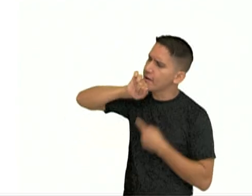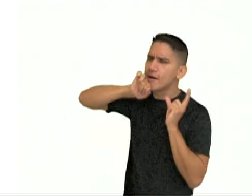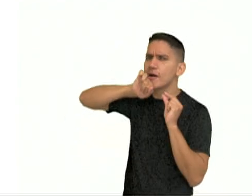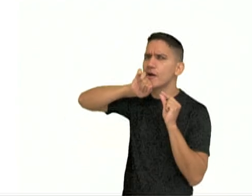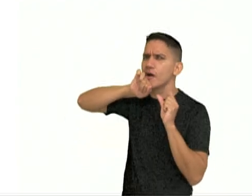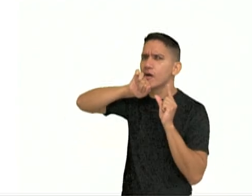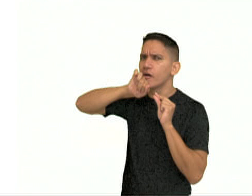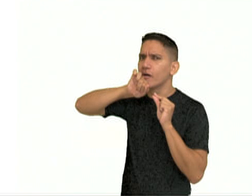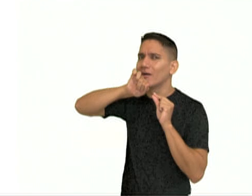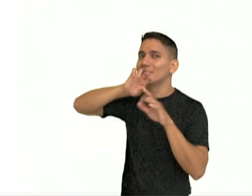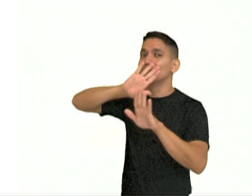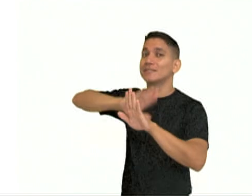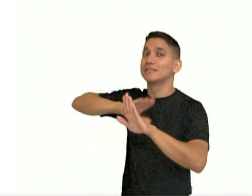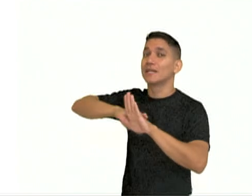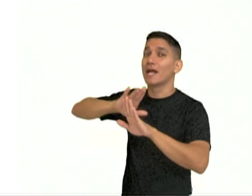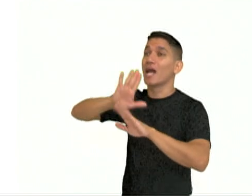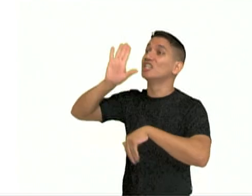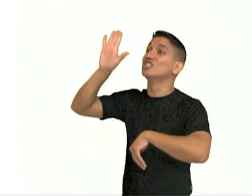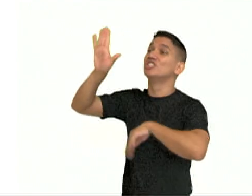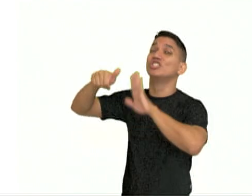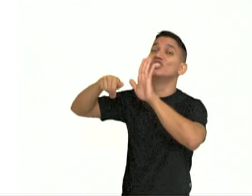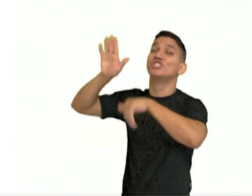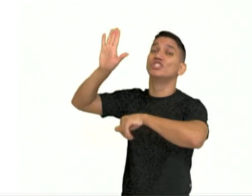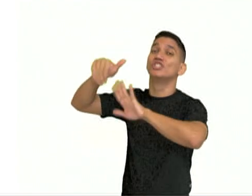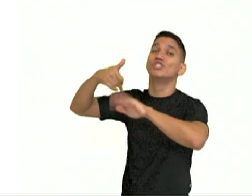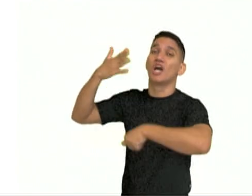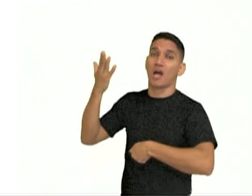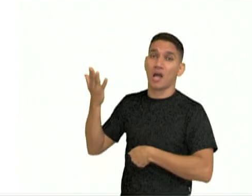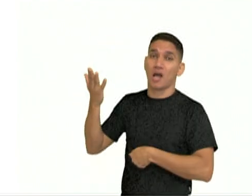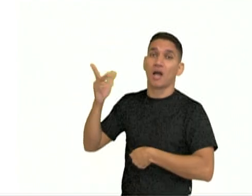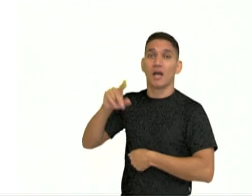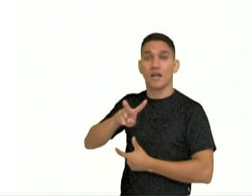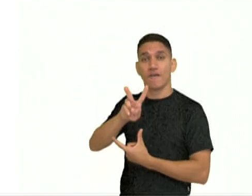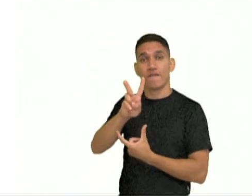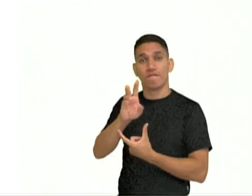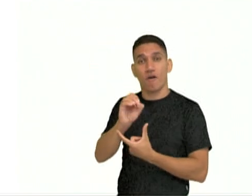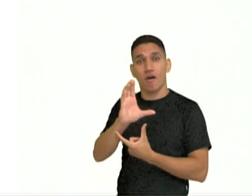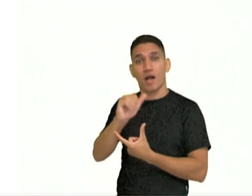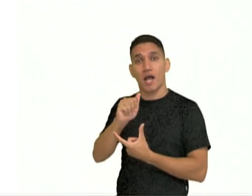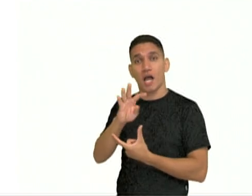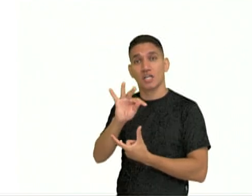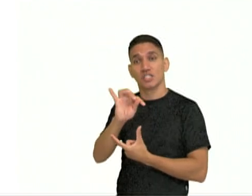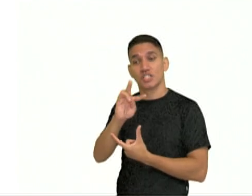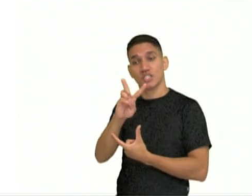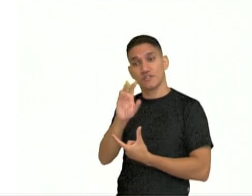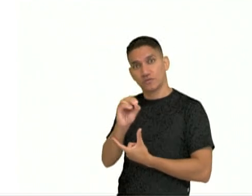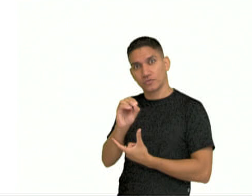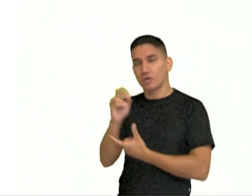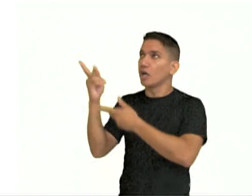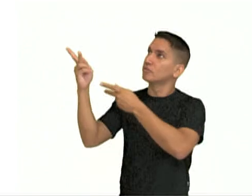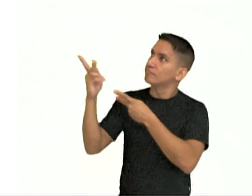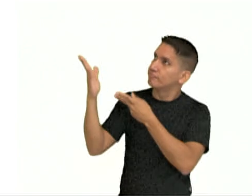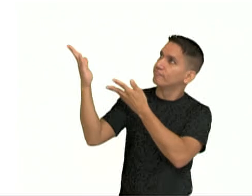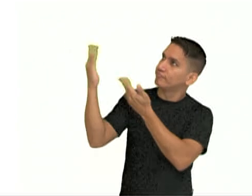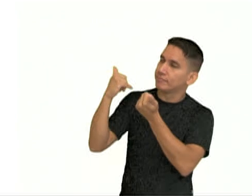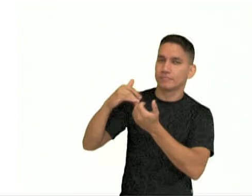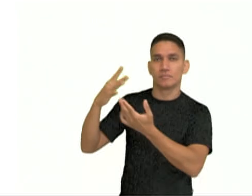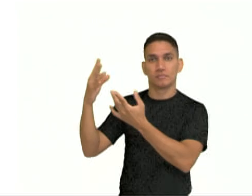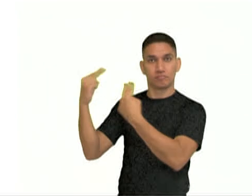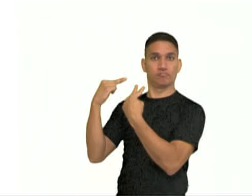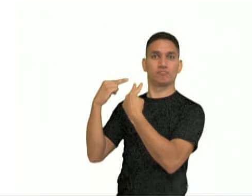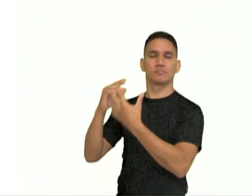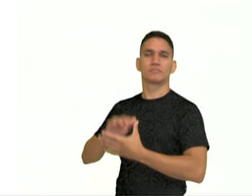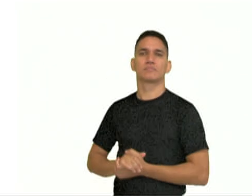Um chamamento, um vocativo, isso mesmo. Então, olha só.